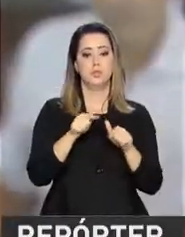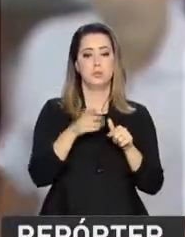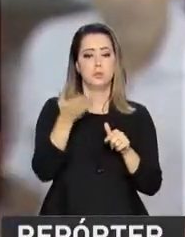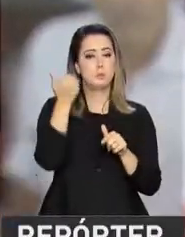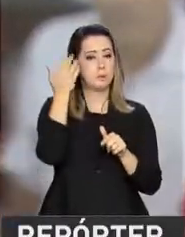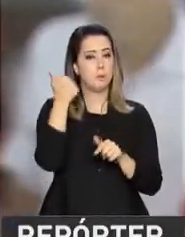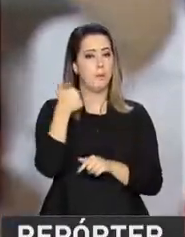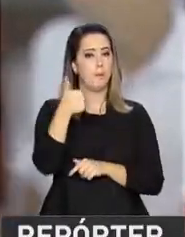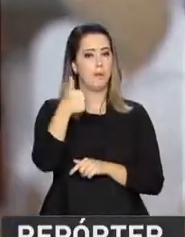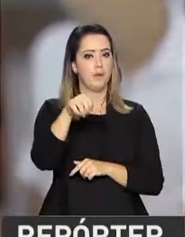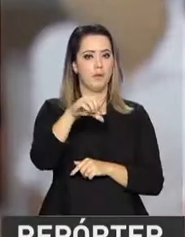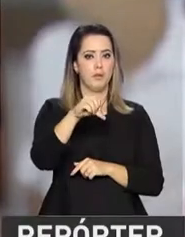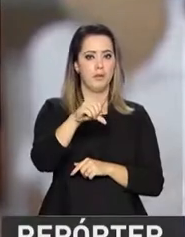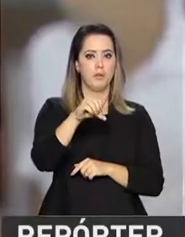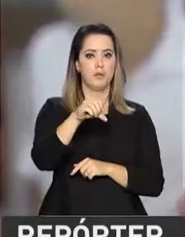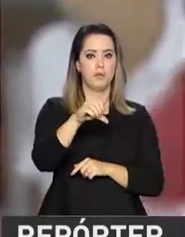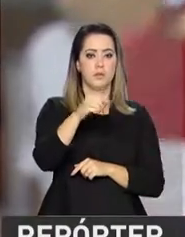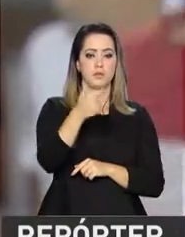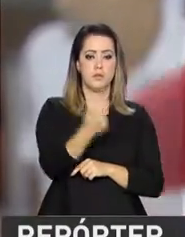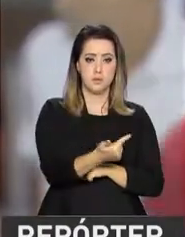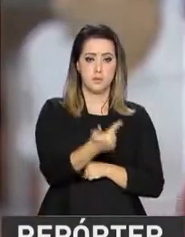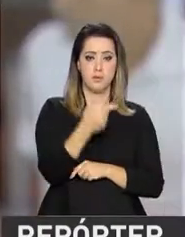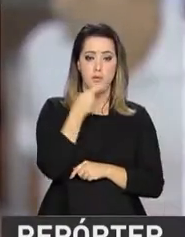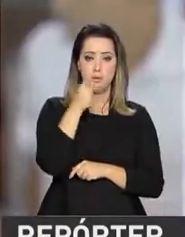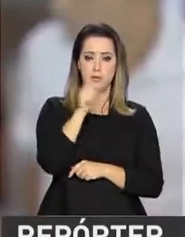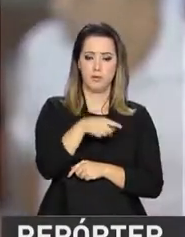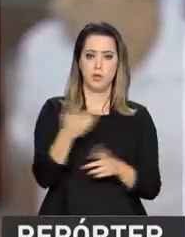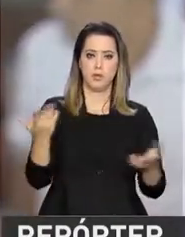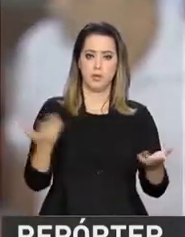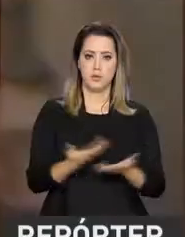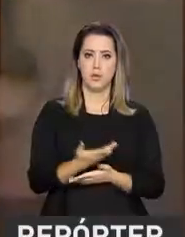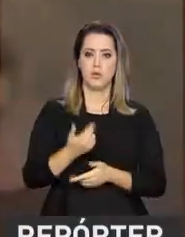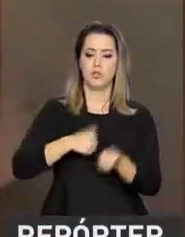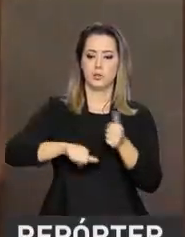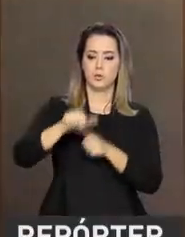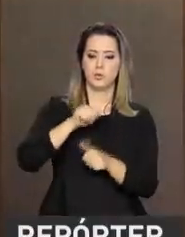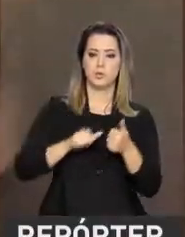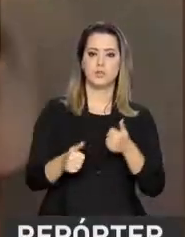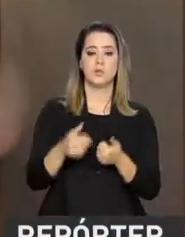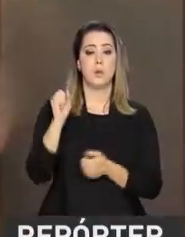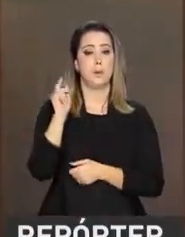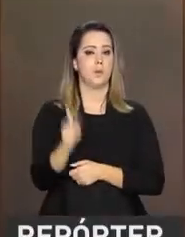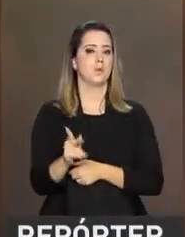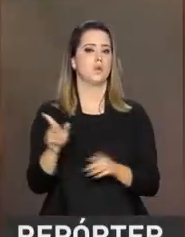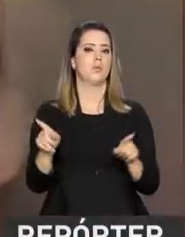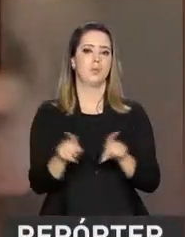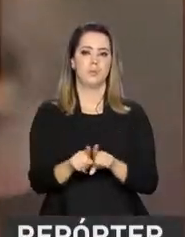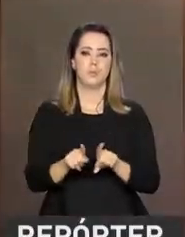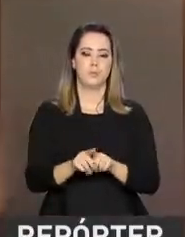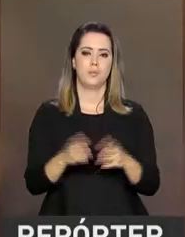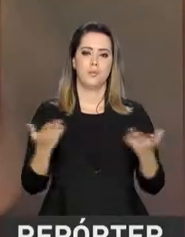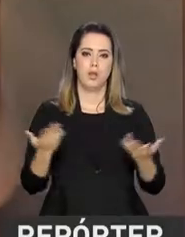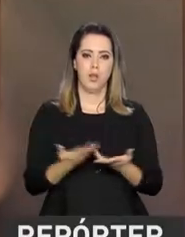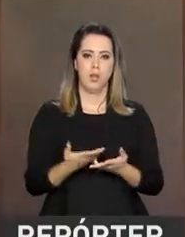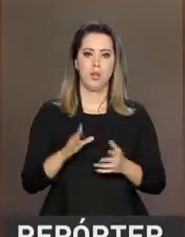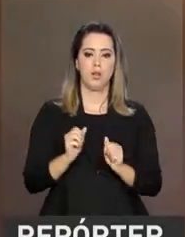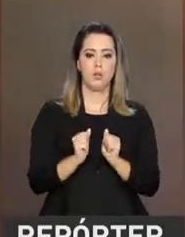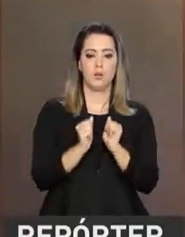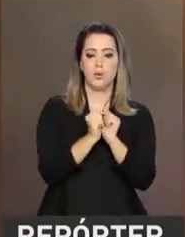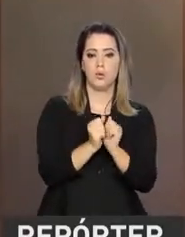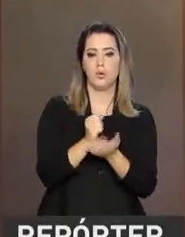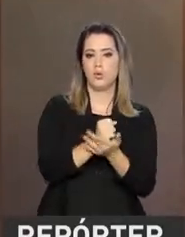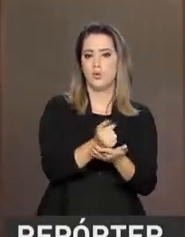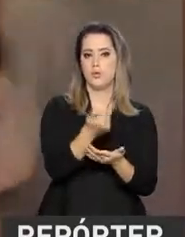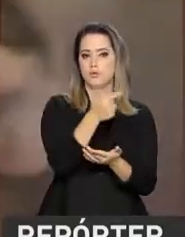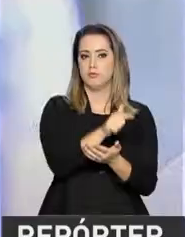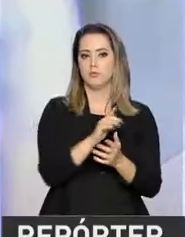desde 1992 conta que aproveitou o clima de mudança para se aposentar e agora vai se dedicar a